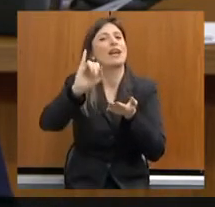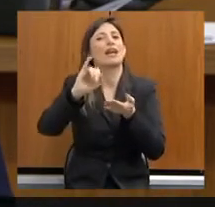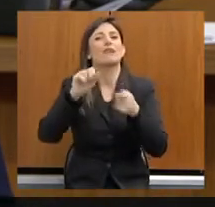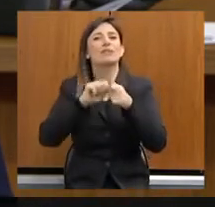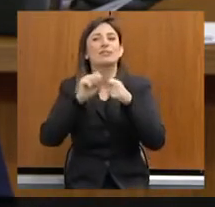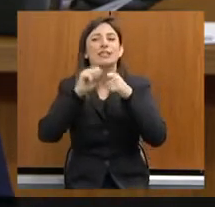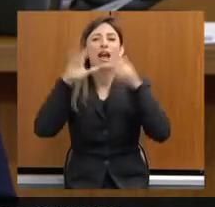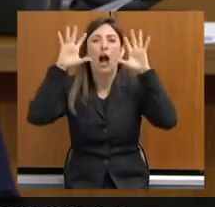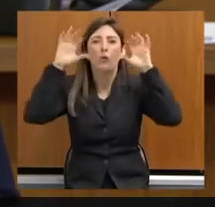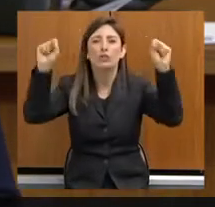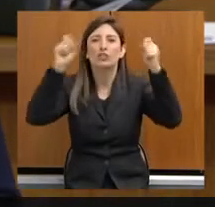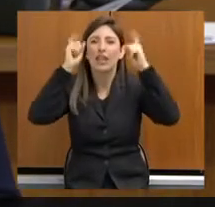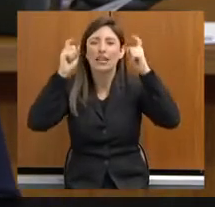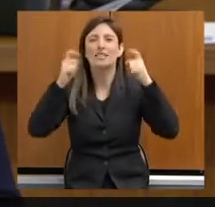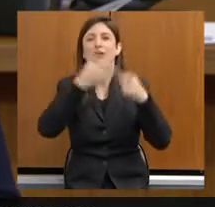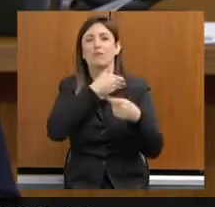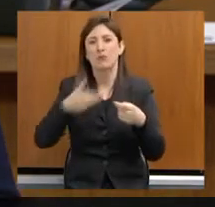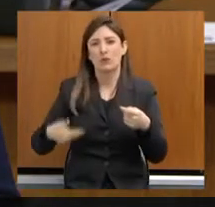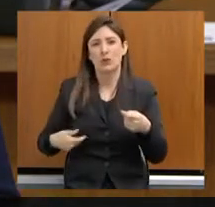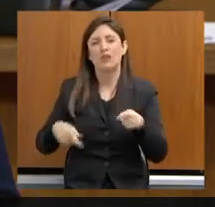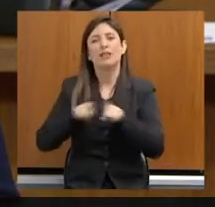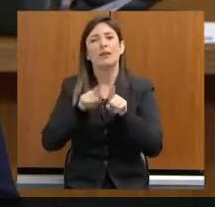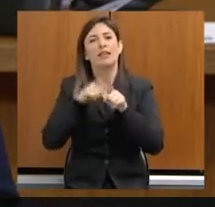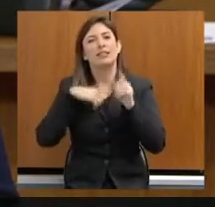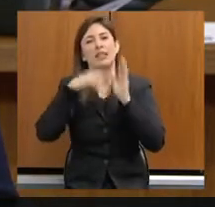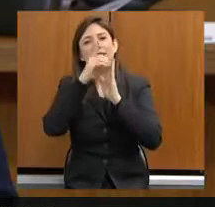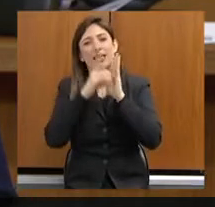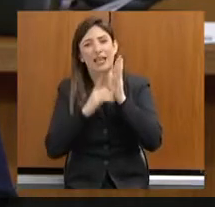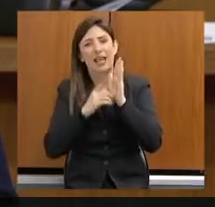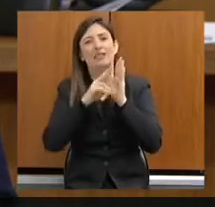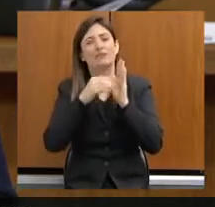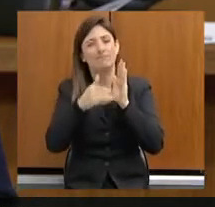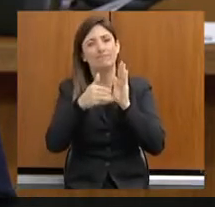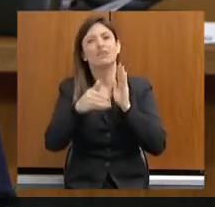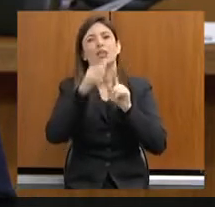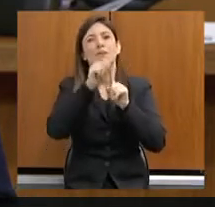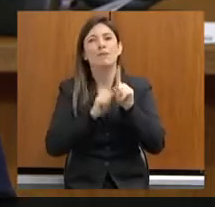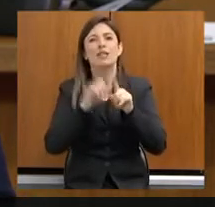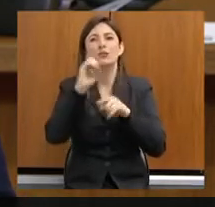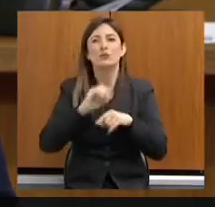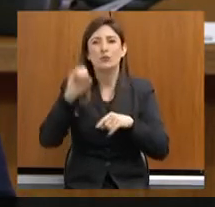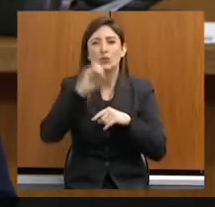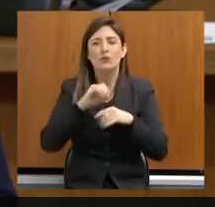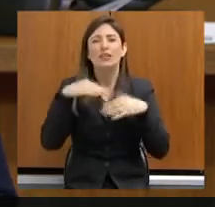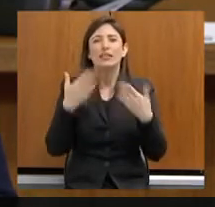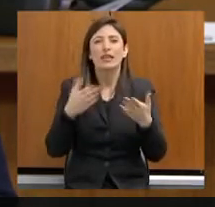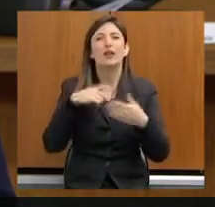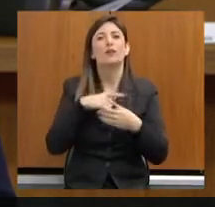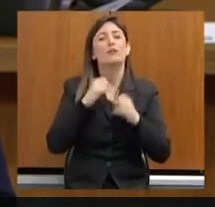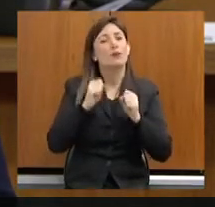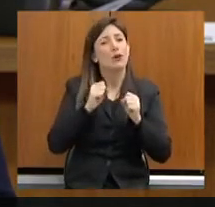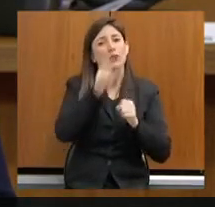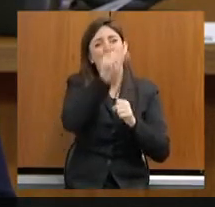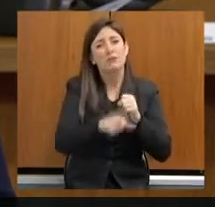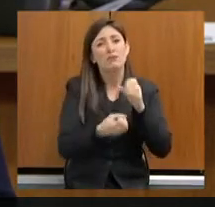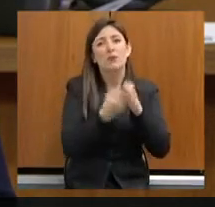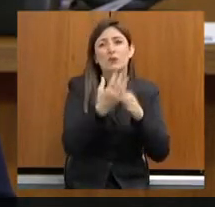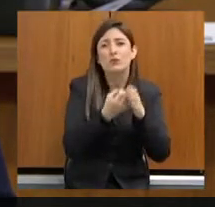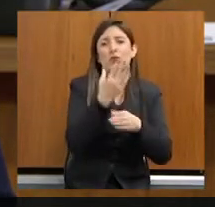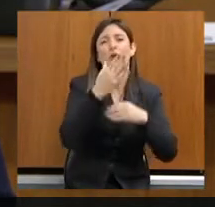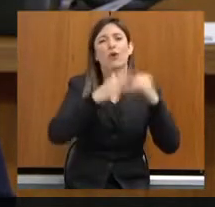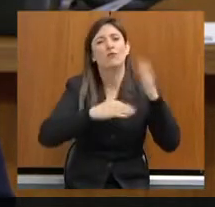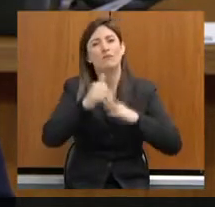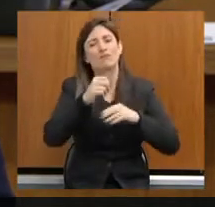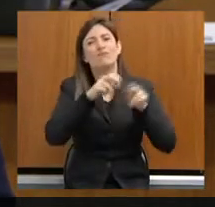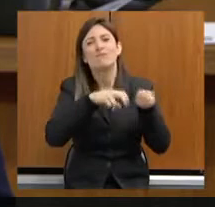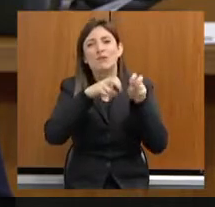dos no mês de outubro o produtor ou Associação o a Prefeitura vai poder pagar o